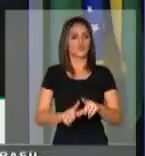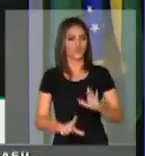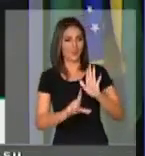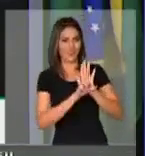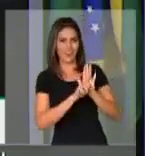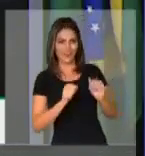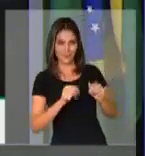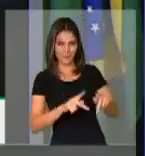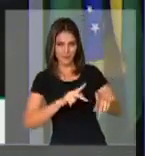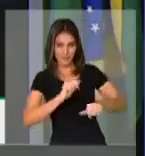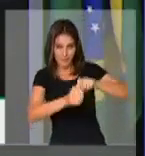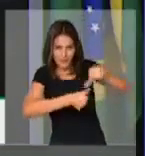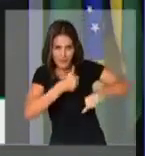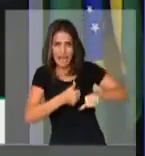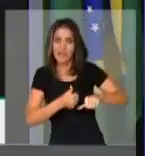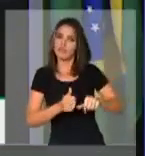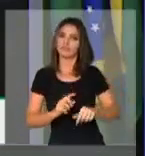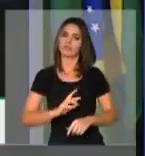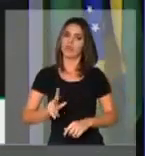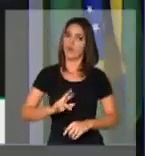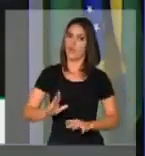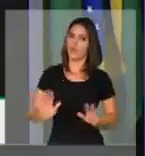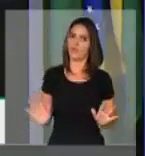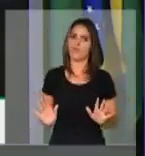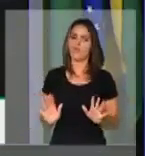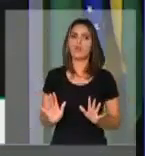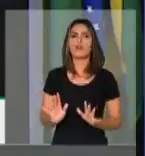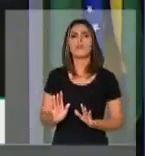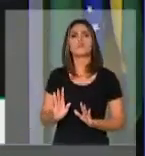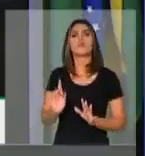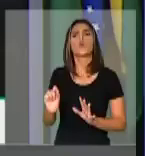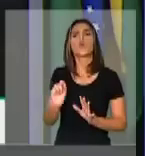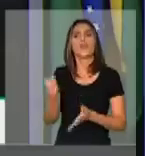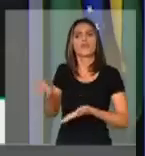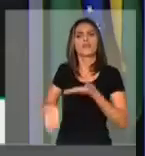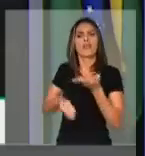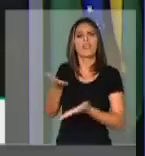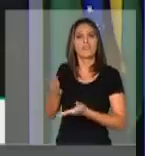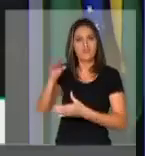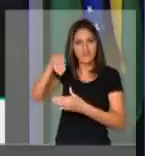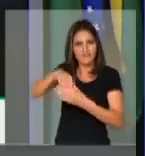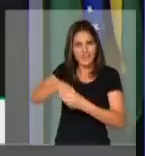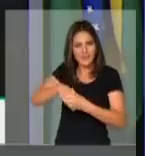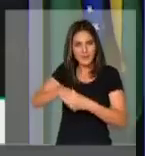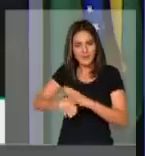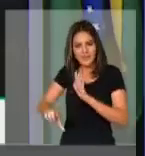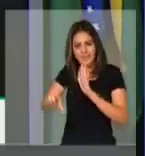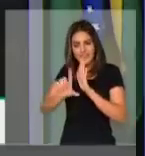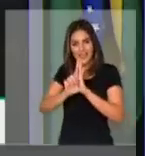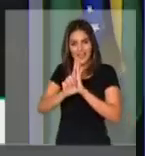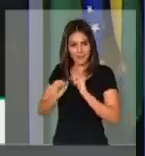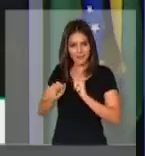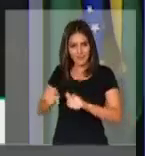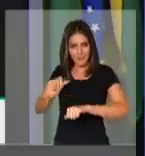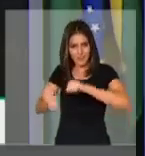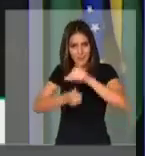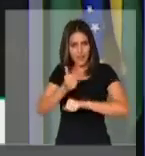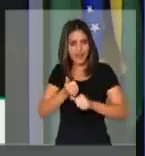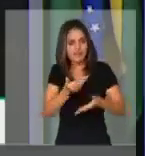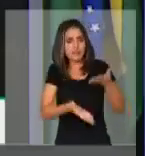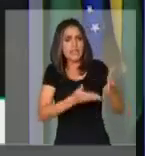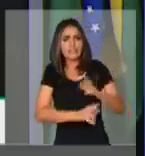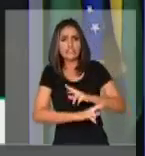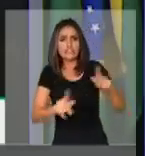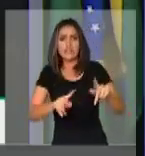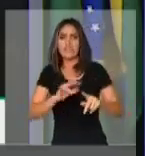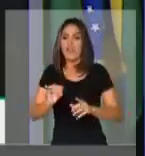reforma da Previdência. A abertura de tratamento diferenciado dentro da reforma da Previdência vai aumentar ainda mais a